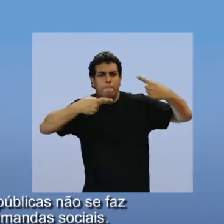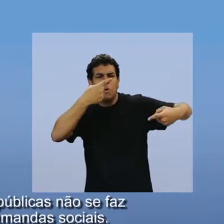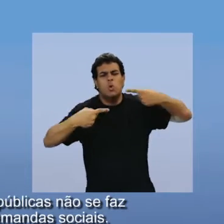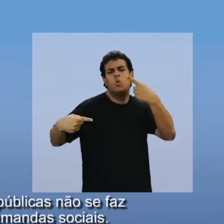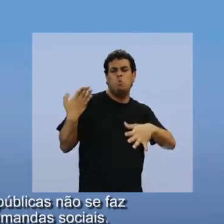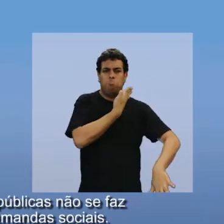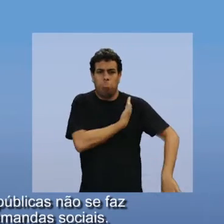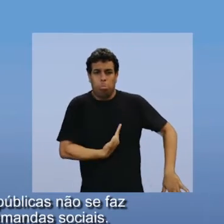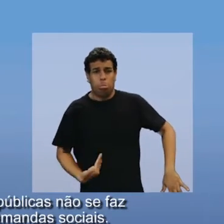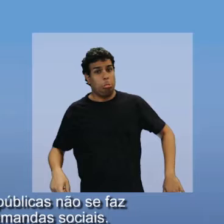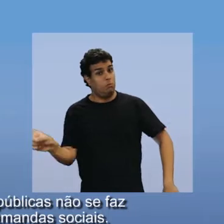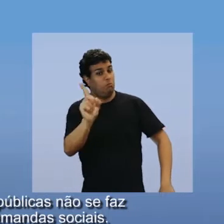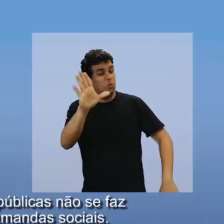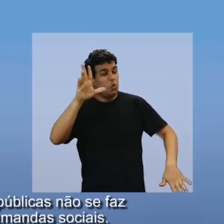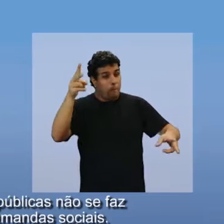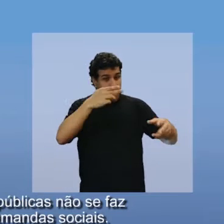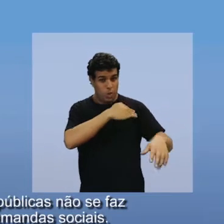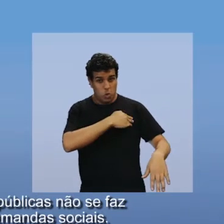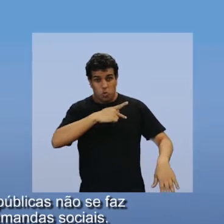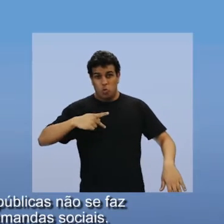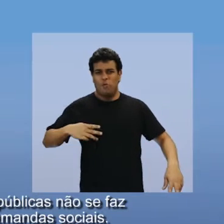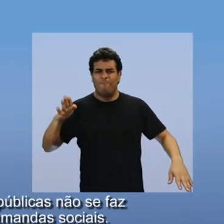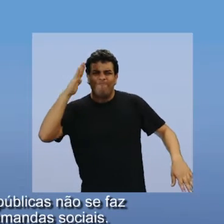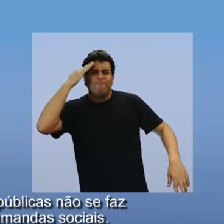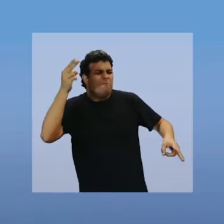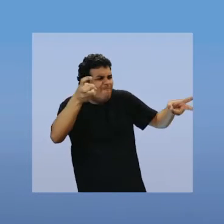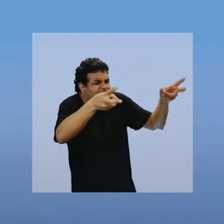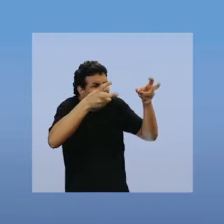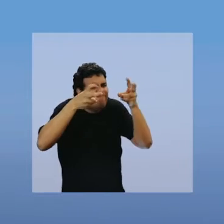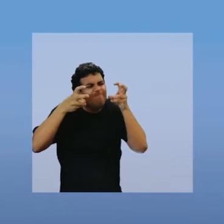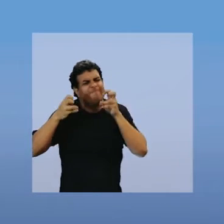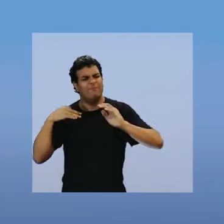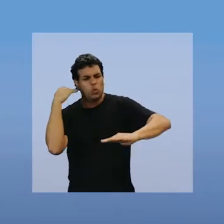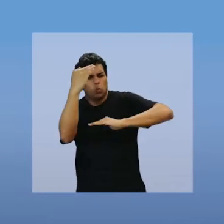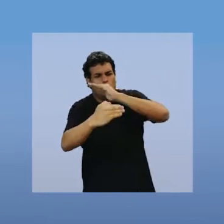ouvidos do Ministério Público estejam atentos às demandas sociais.